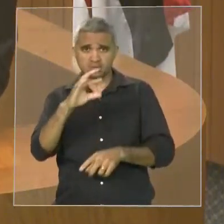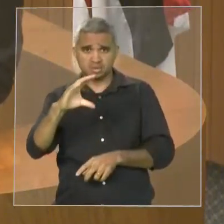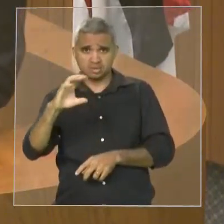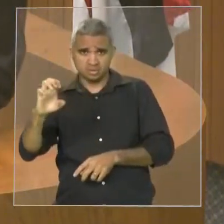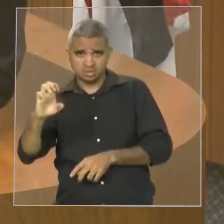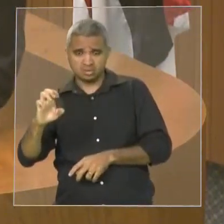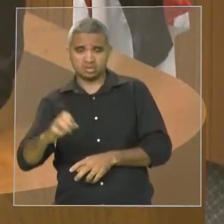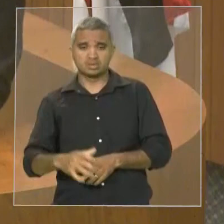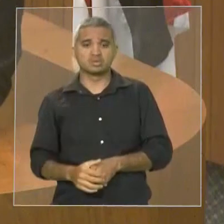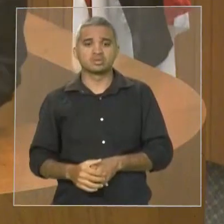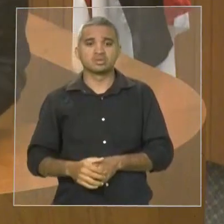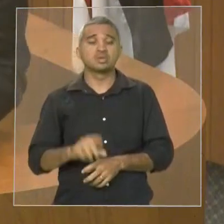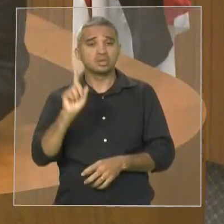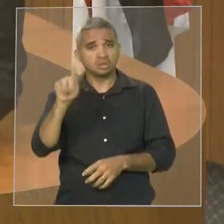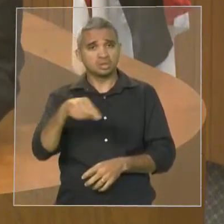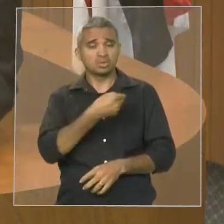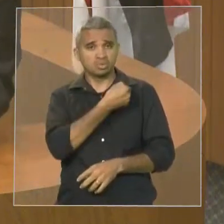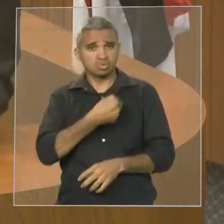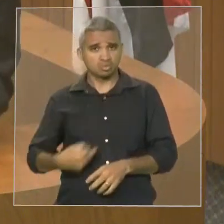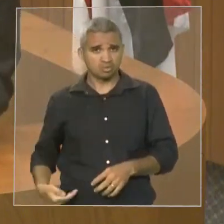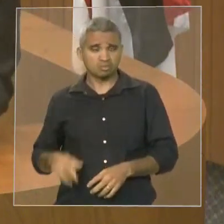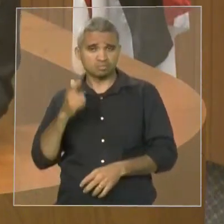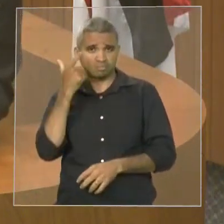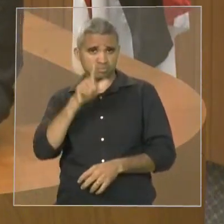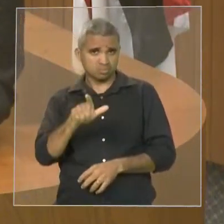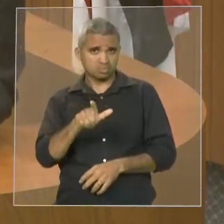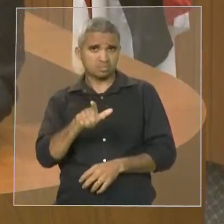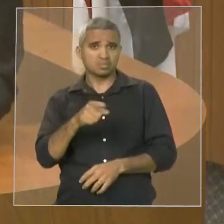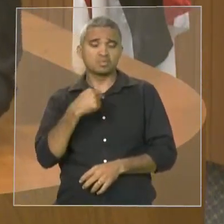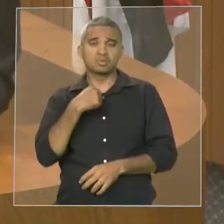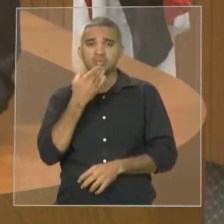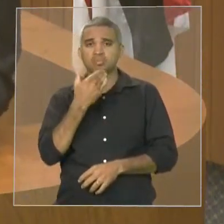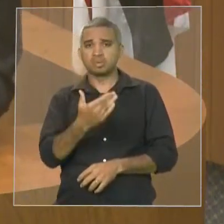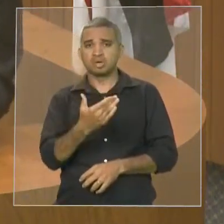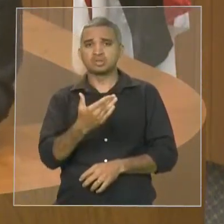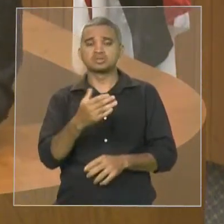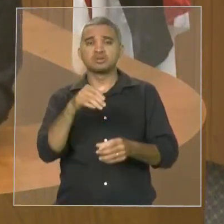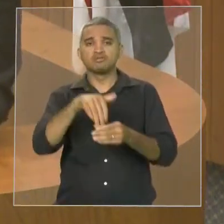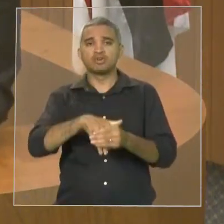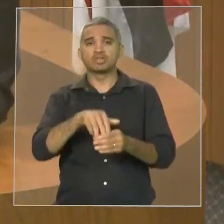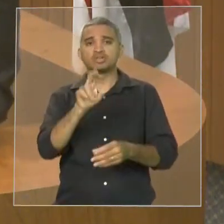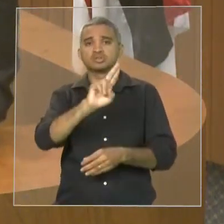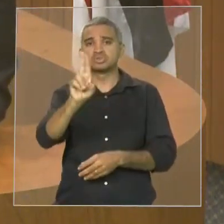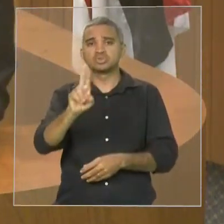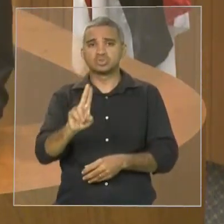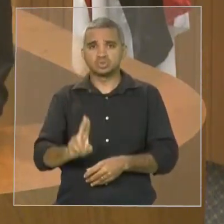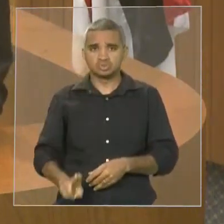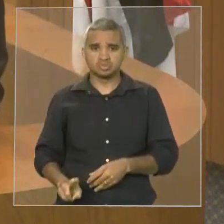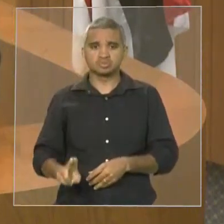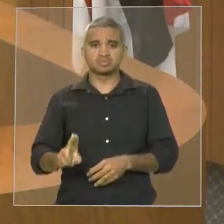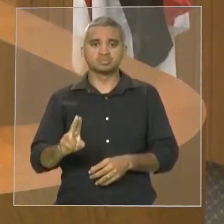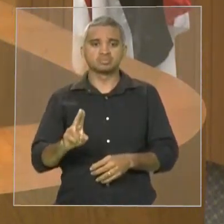Estado. Portanto, senhor presidente, solicito a votação nominal da minha emenda substitutiva, senhor presidente.